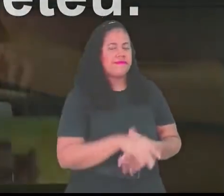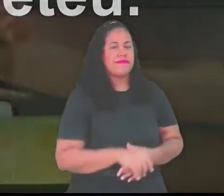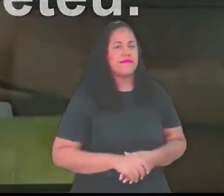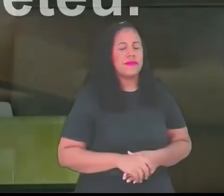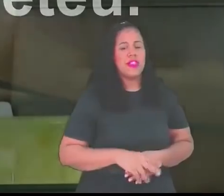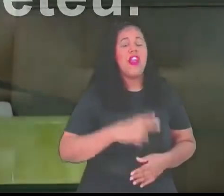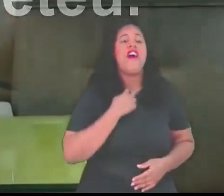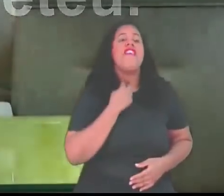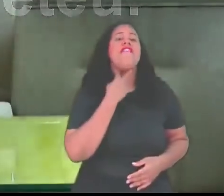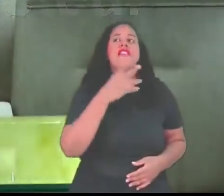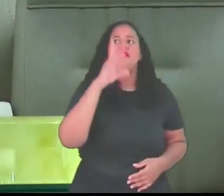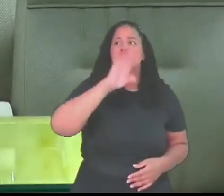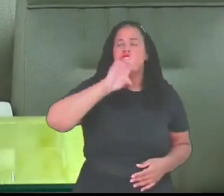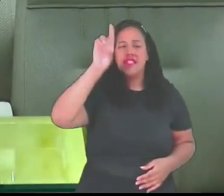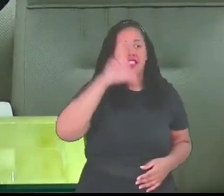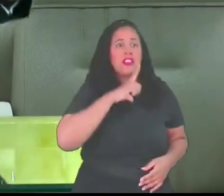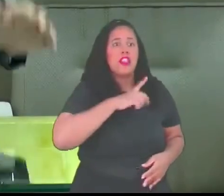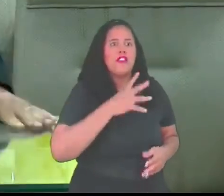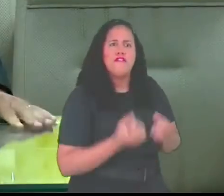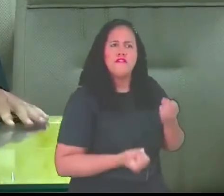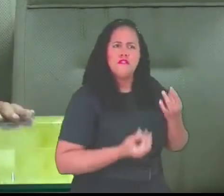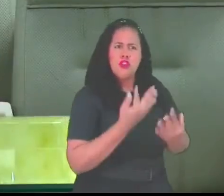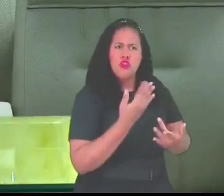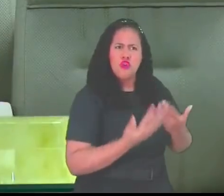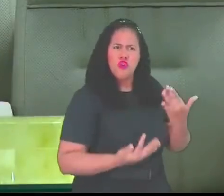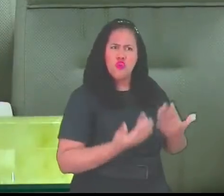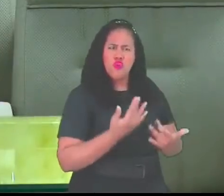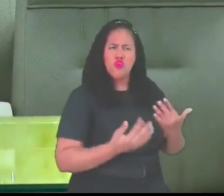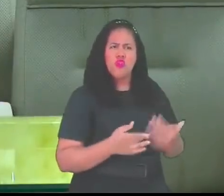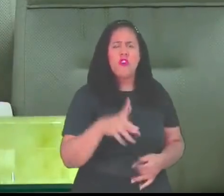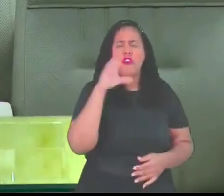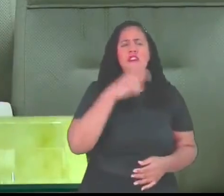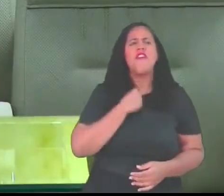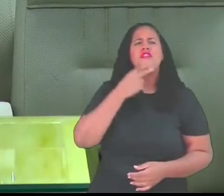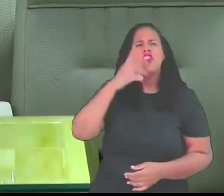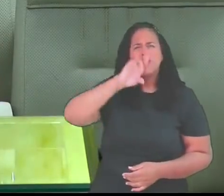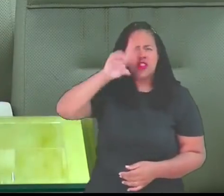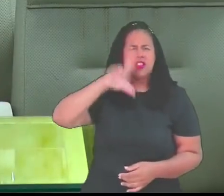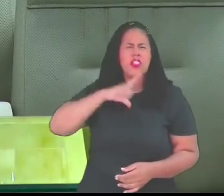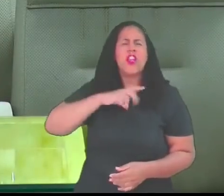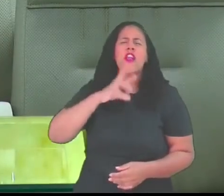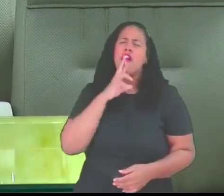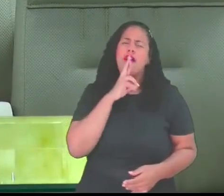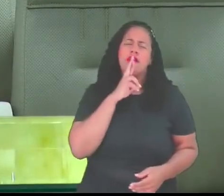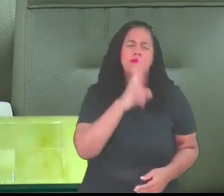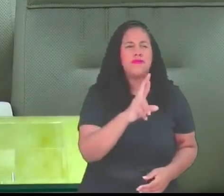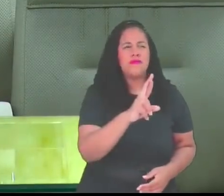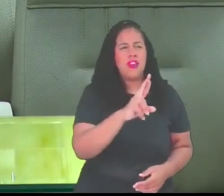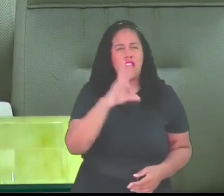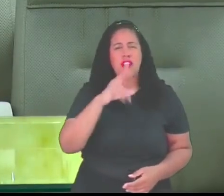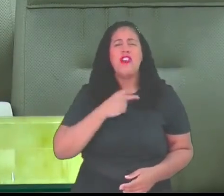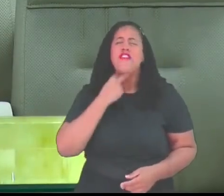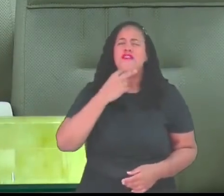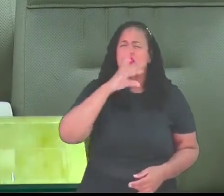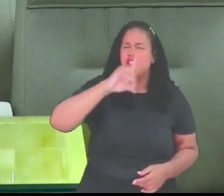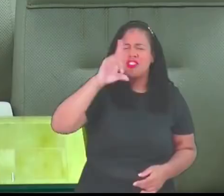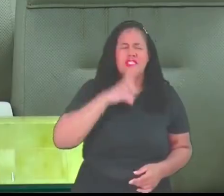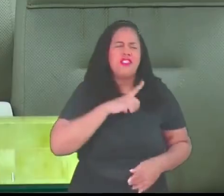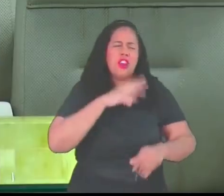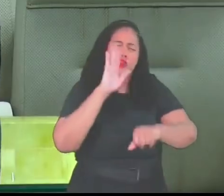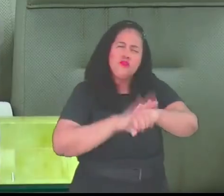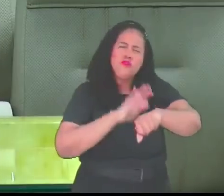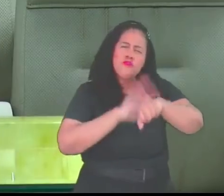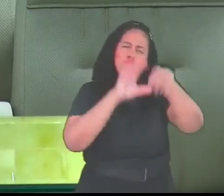Na voz de Deus tem fogo. Na voz de Deus tem resposta. Na voz de Deus tem